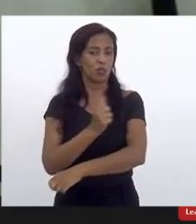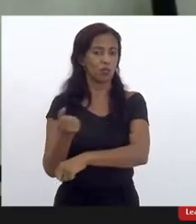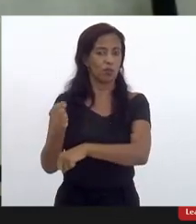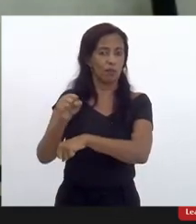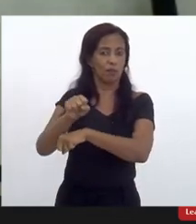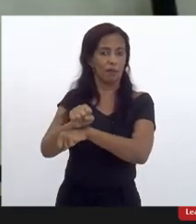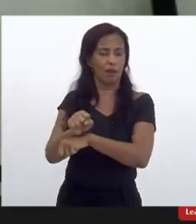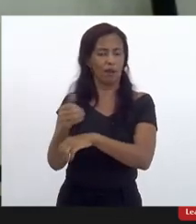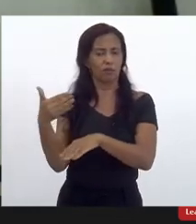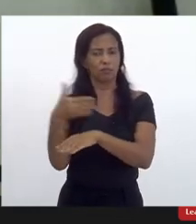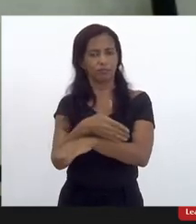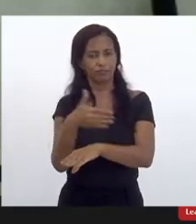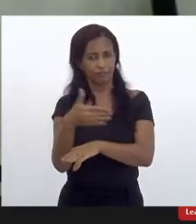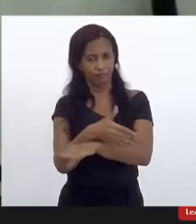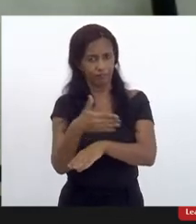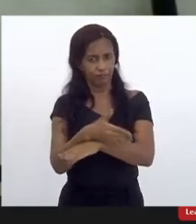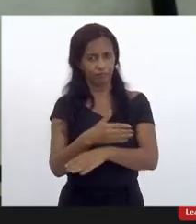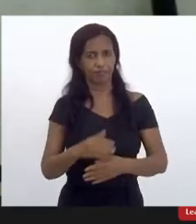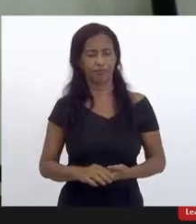deixado de frequentar.